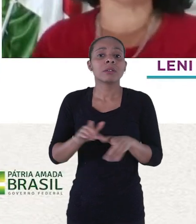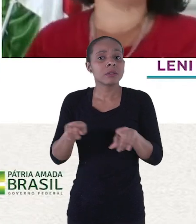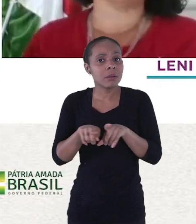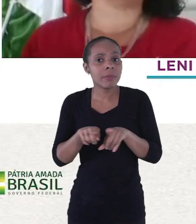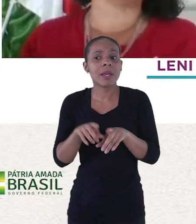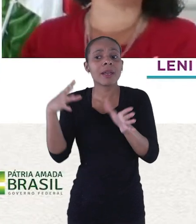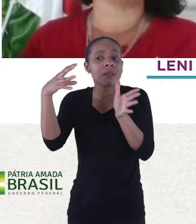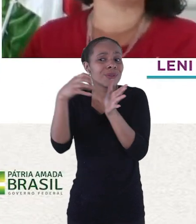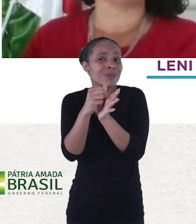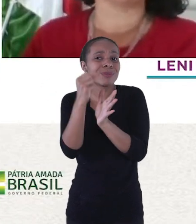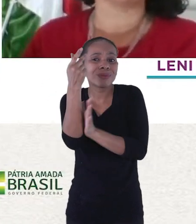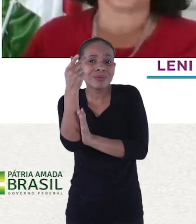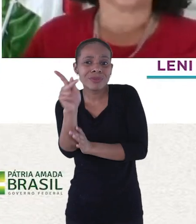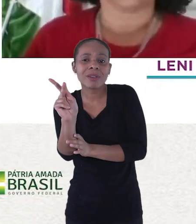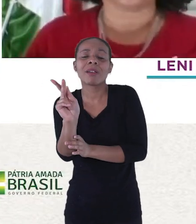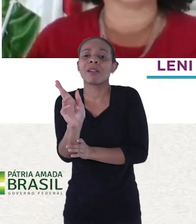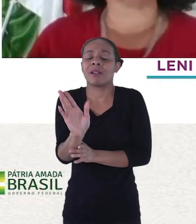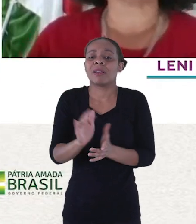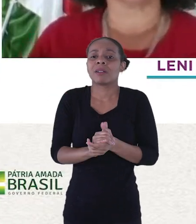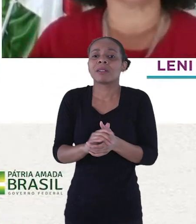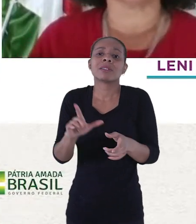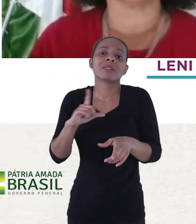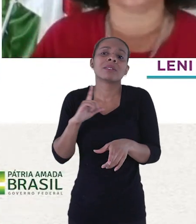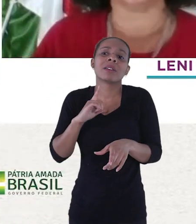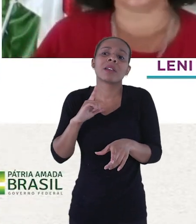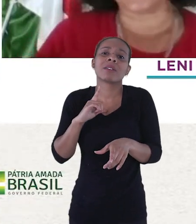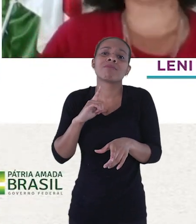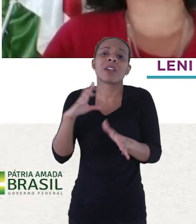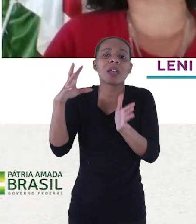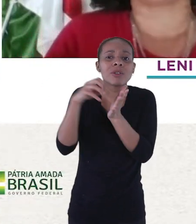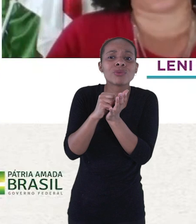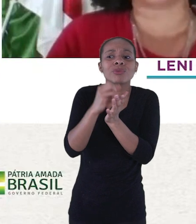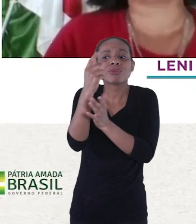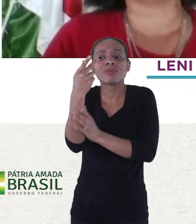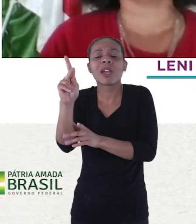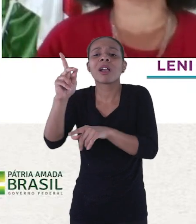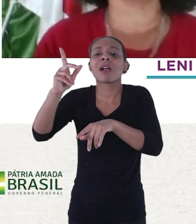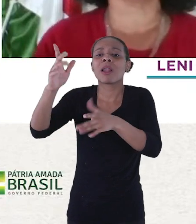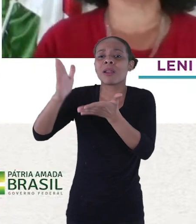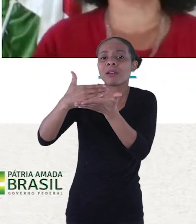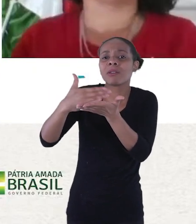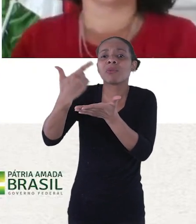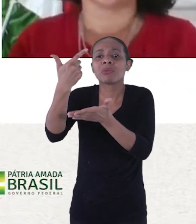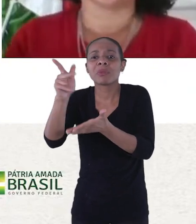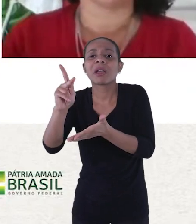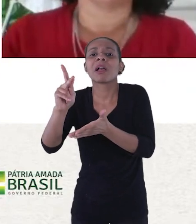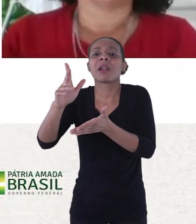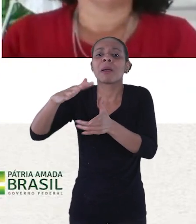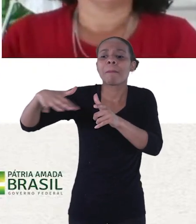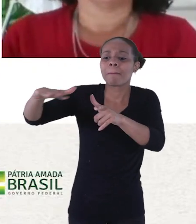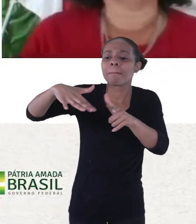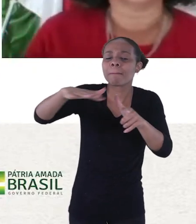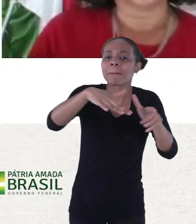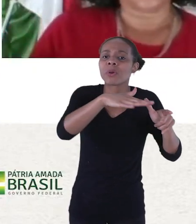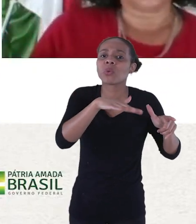Carolina se faz também pelo registro da presença da obra dela nesses espaços por onde ela